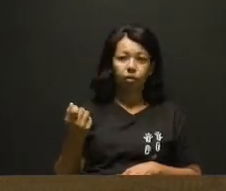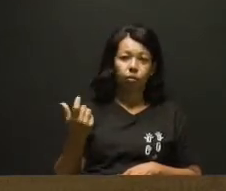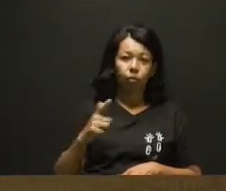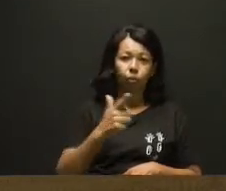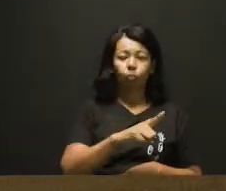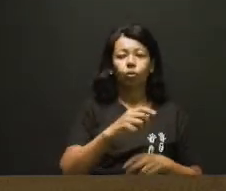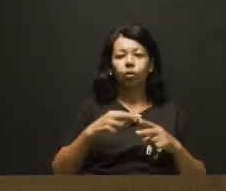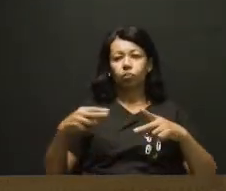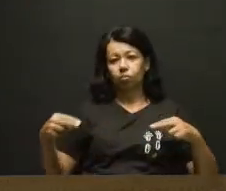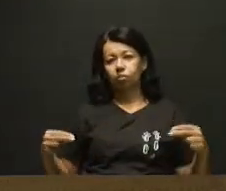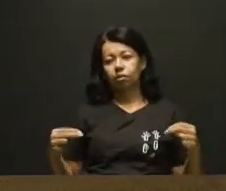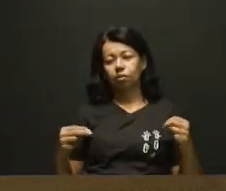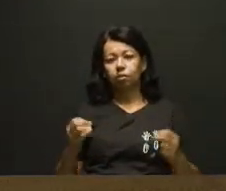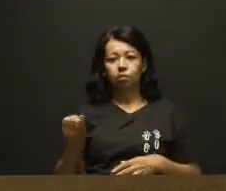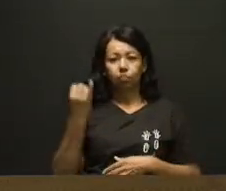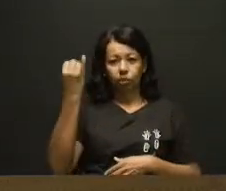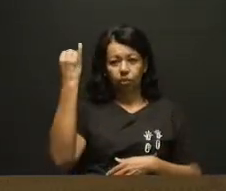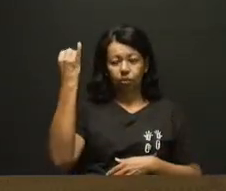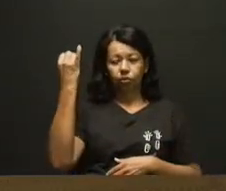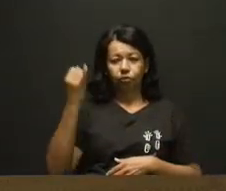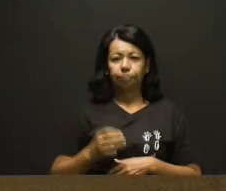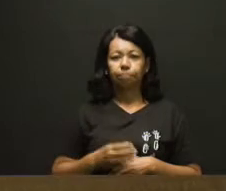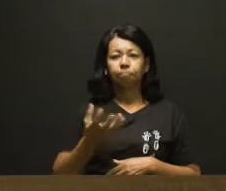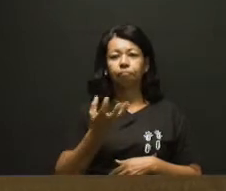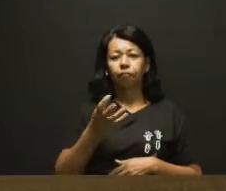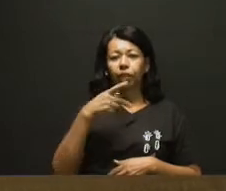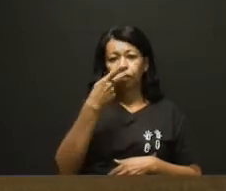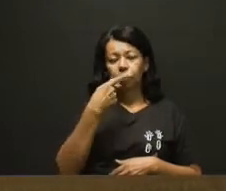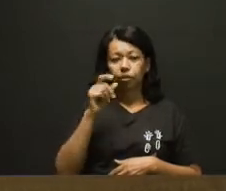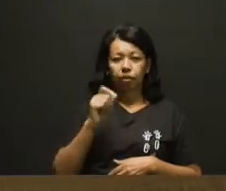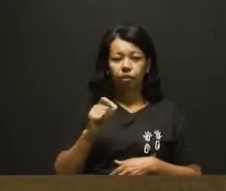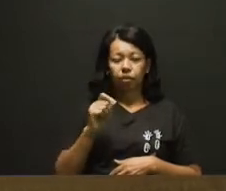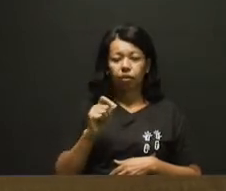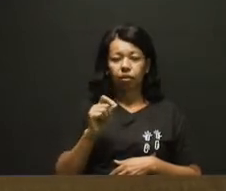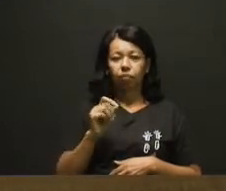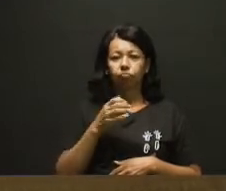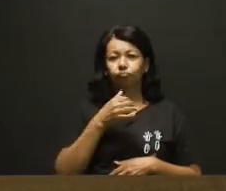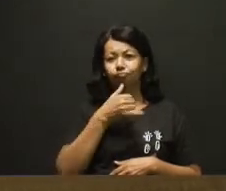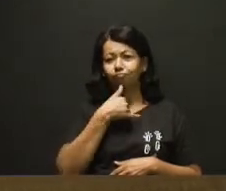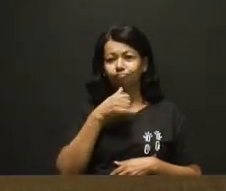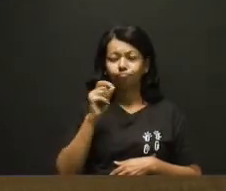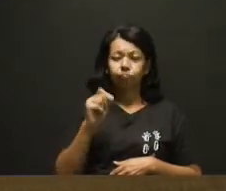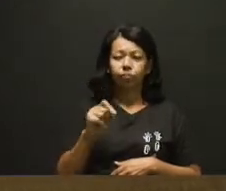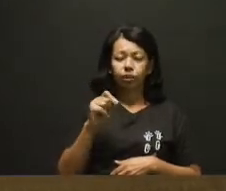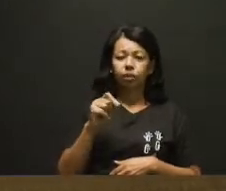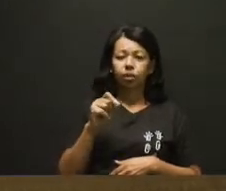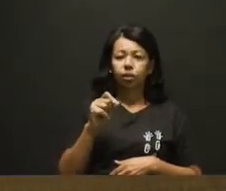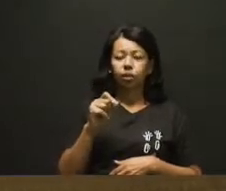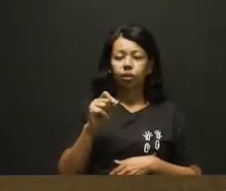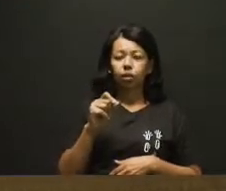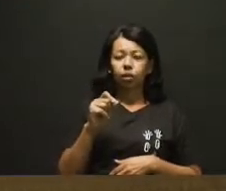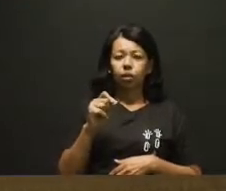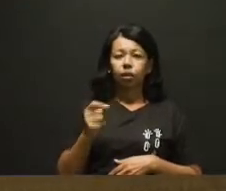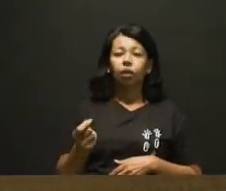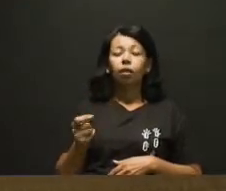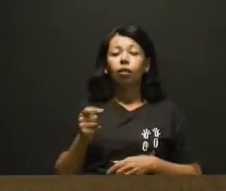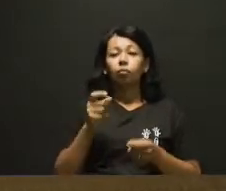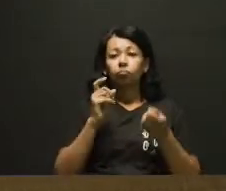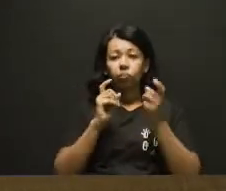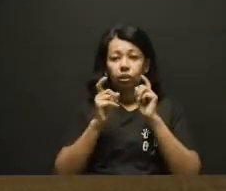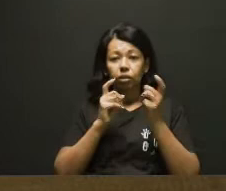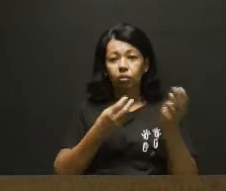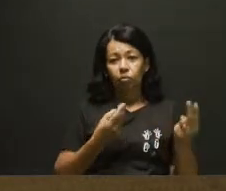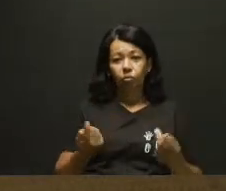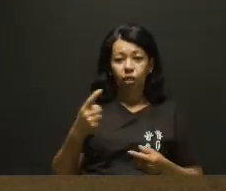inclusive então é eu quero dizer o seguinte que é lamentável que uma atividade como essa nós